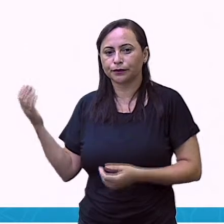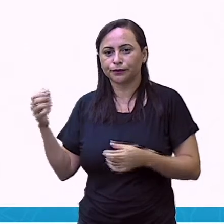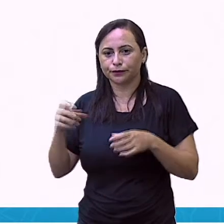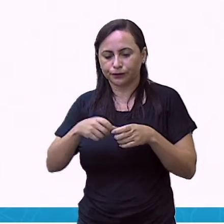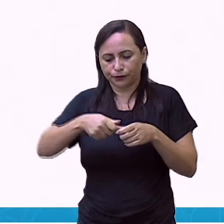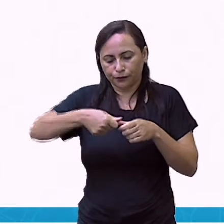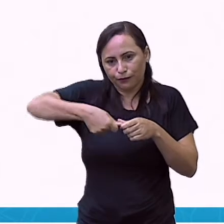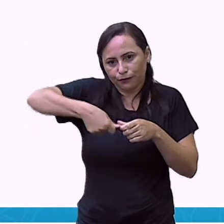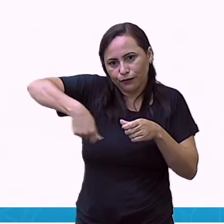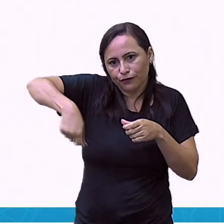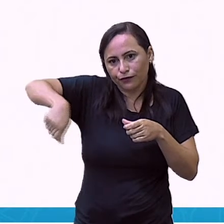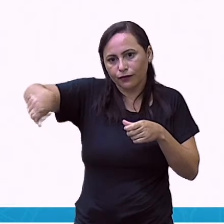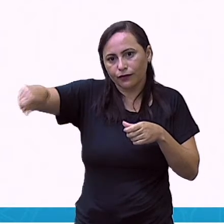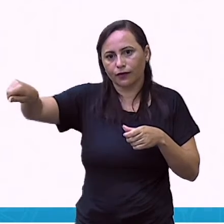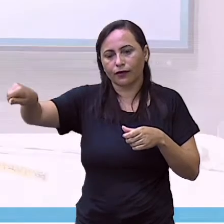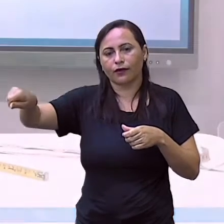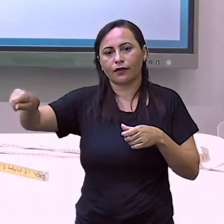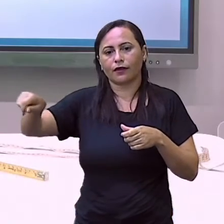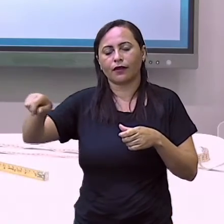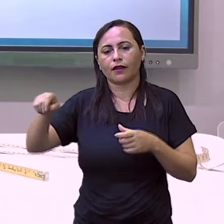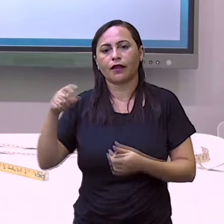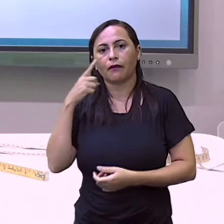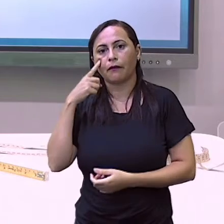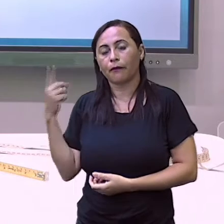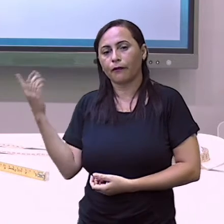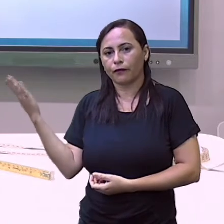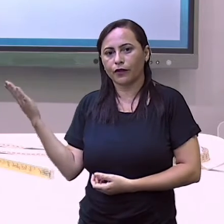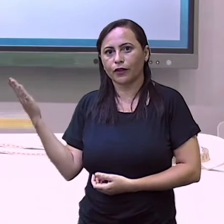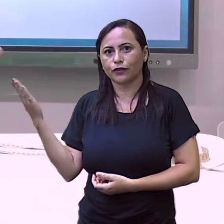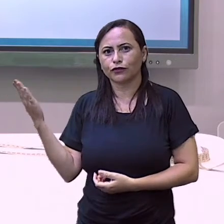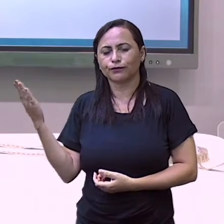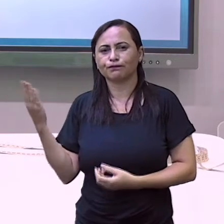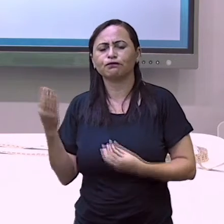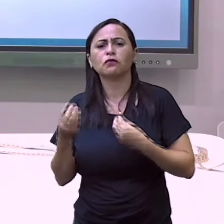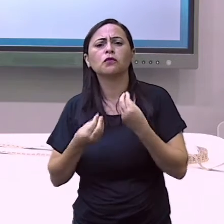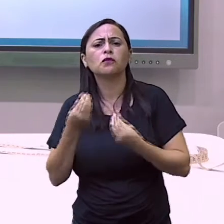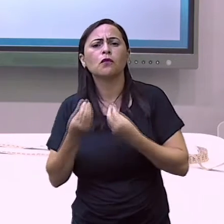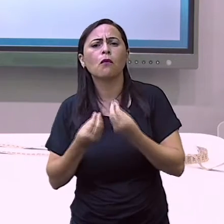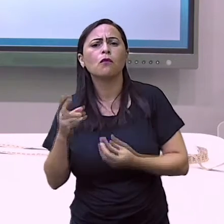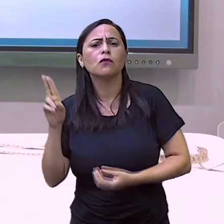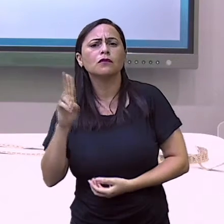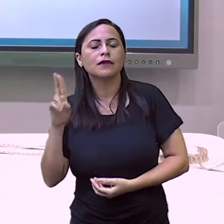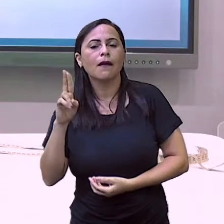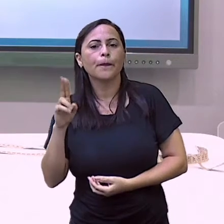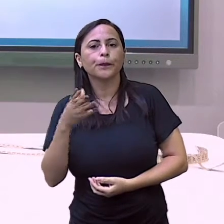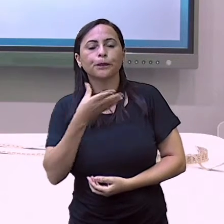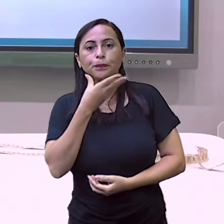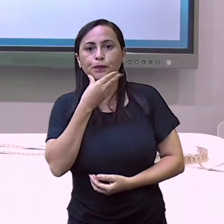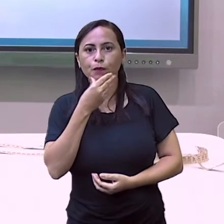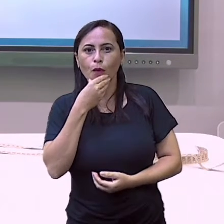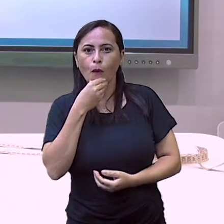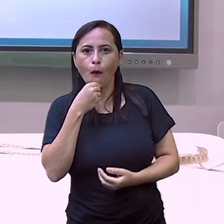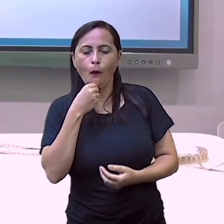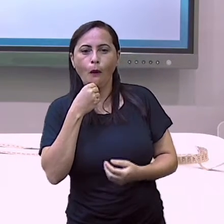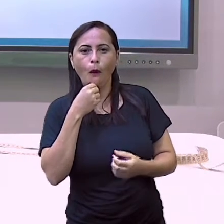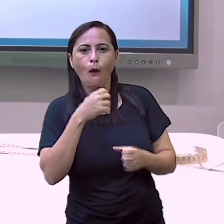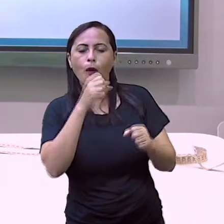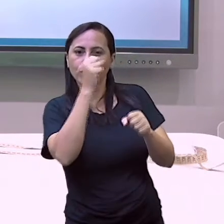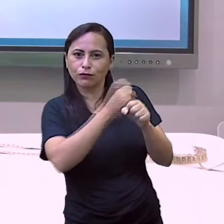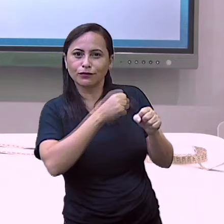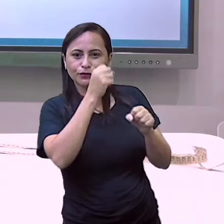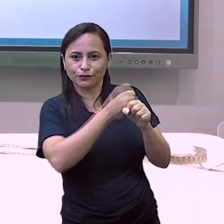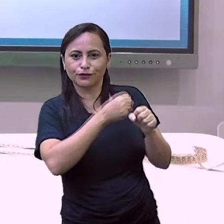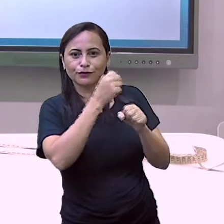a trena, pessoal? Temos exemplo em casa também, não é? Um pedreiro, por exemplo, ele utiliza muito a